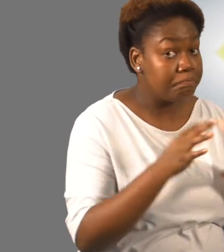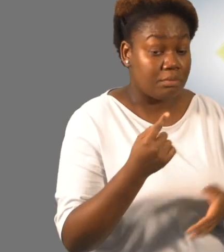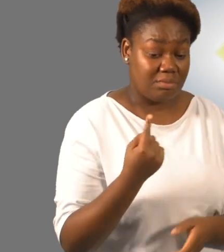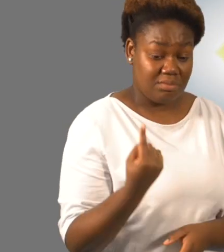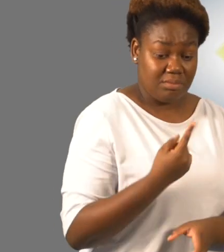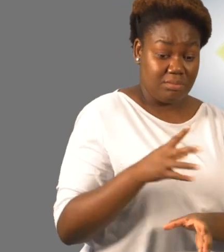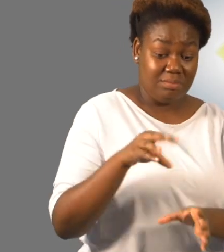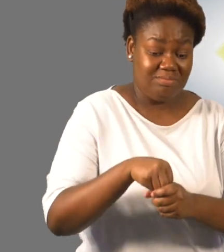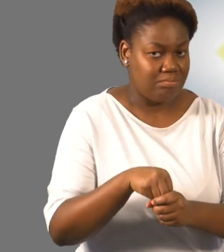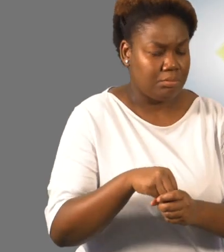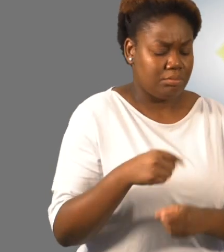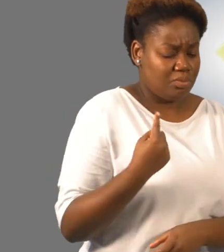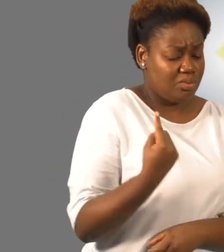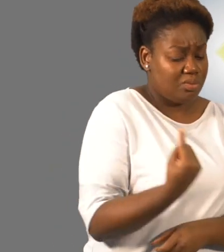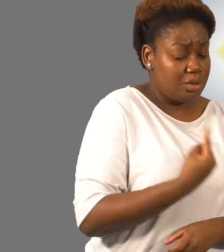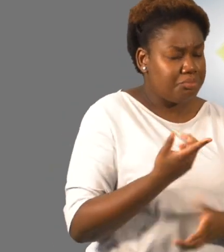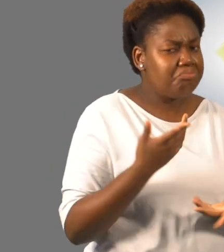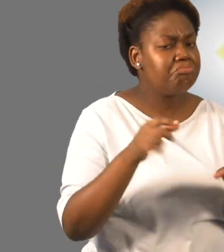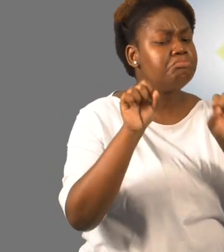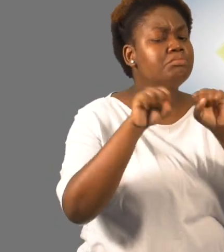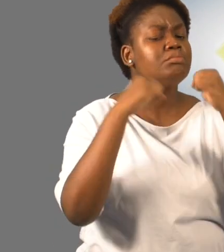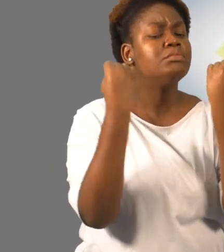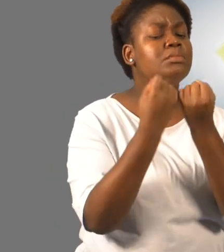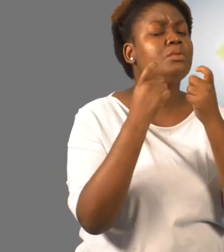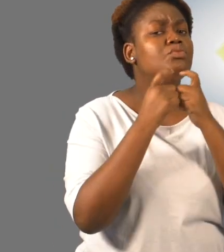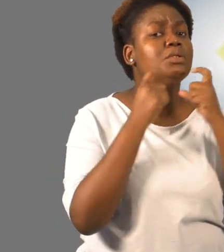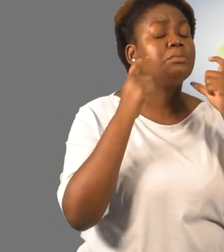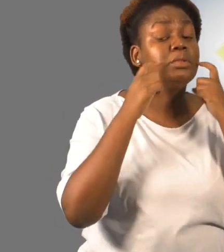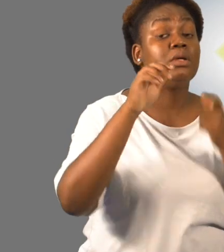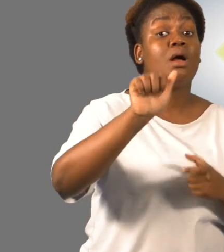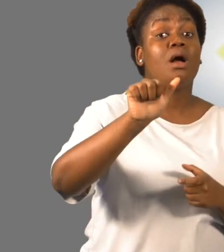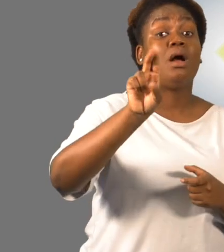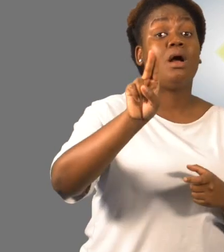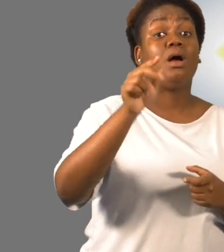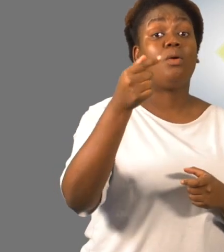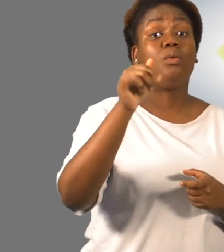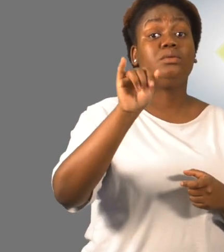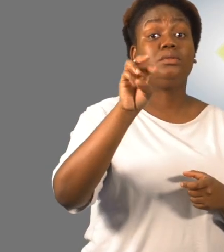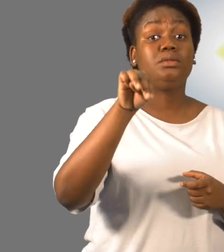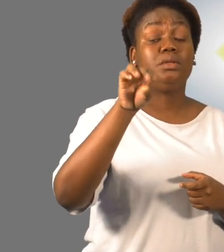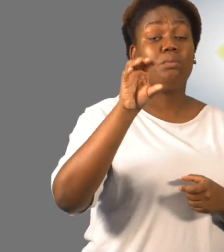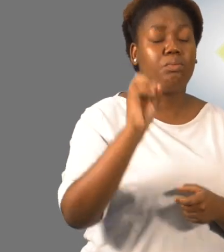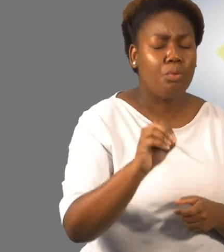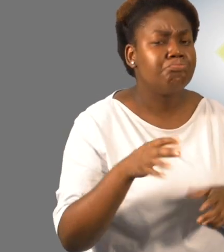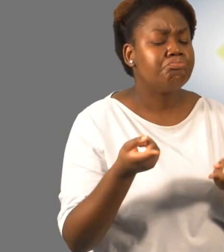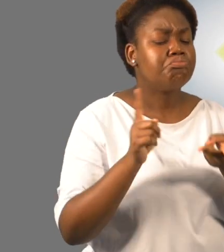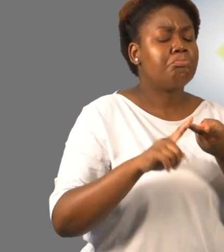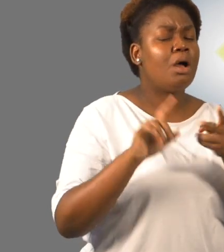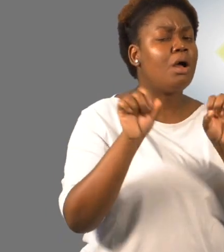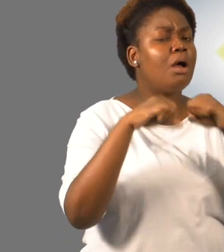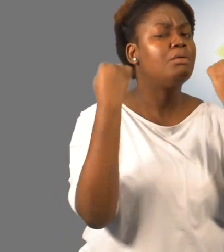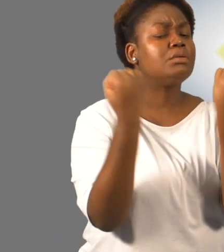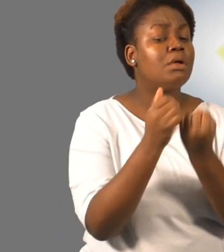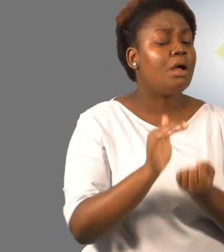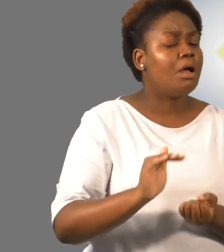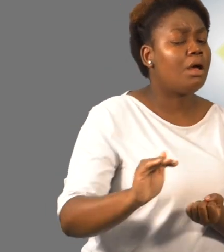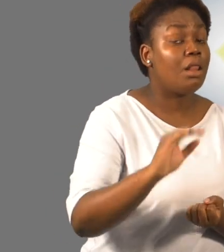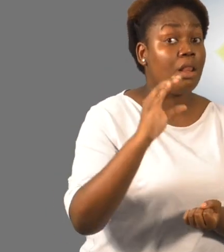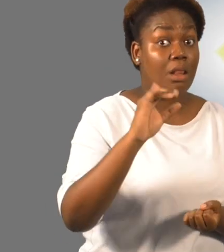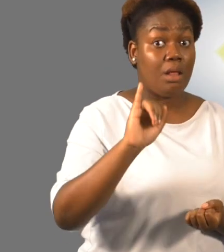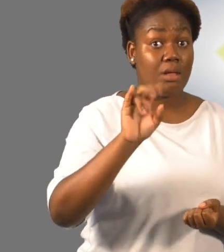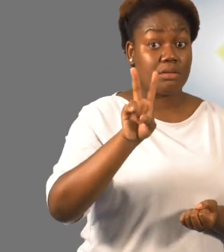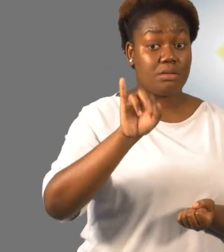Para pôr fim a estes e outros males em relação ao autismo a Associação Moçambicana de Autismo e Sociedade